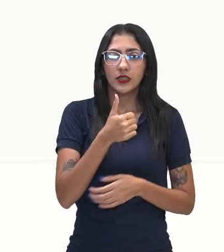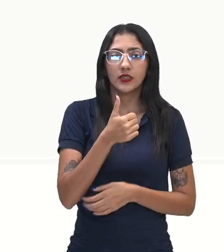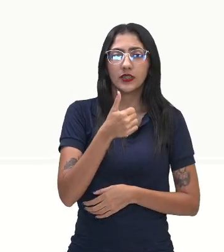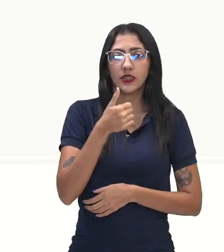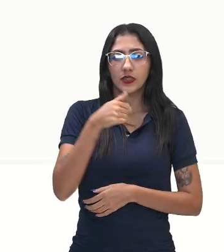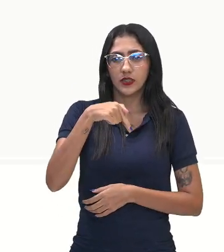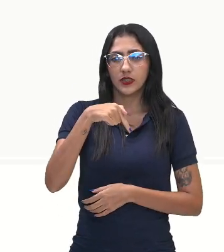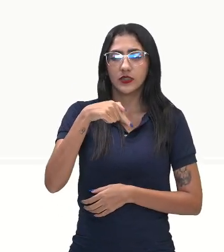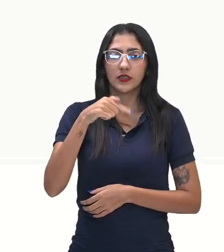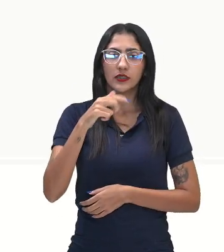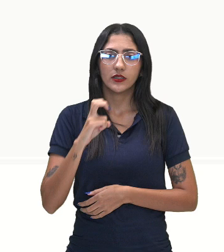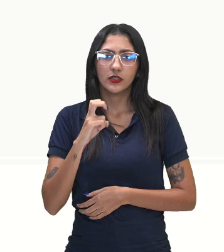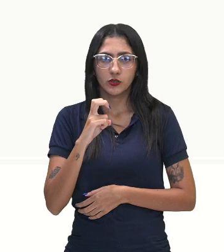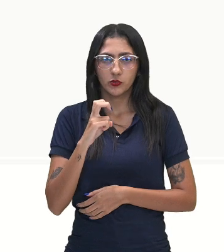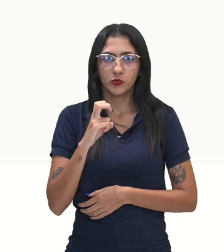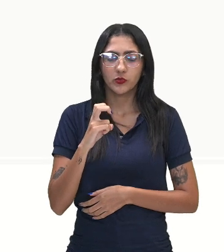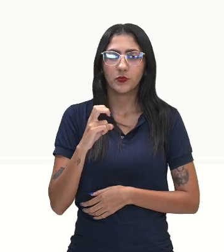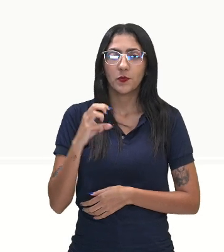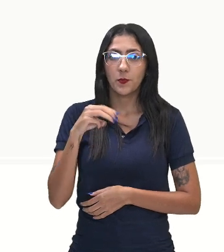175,